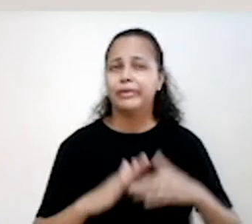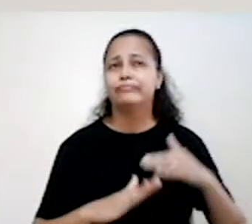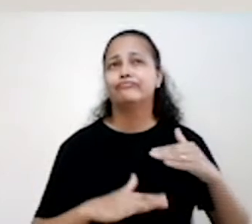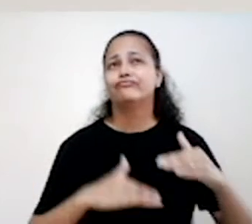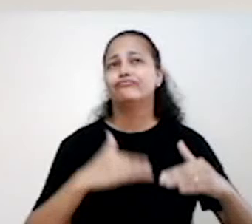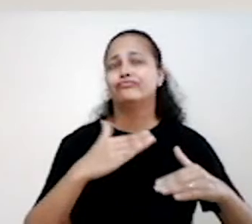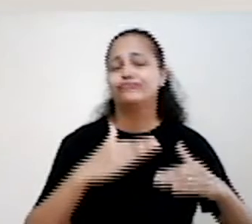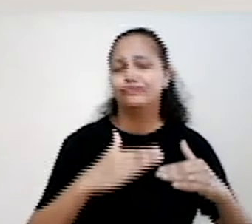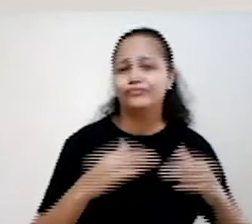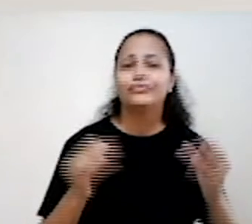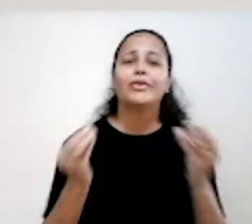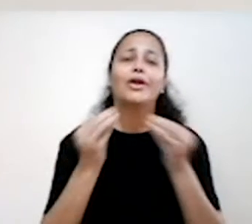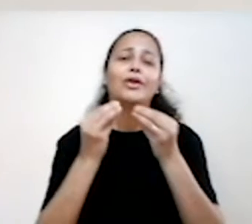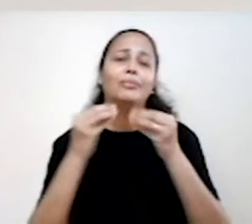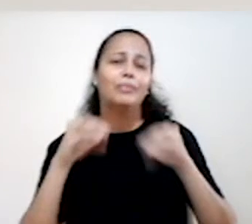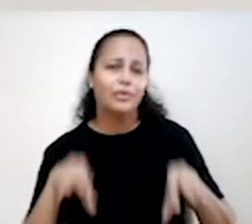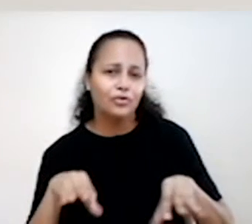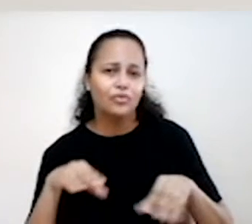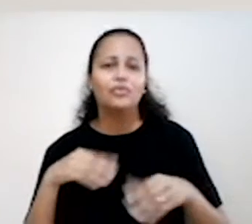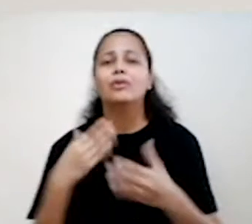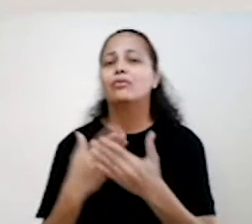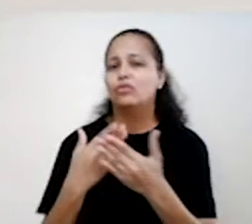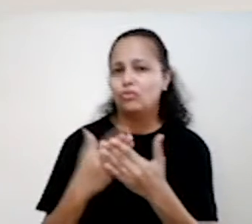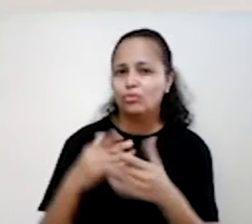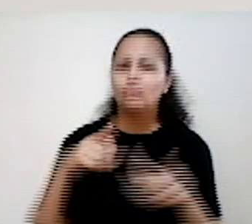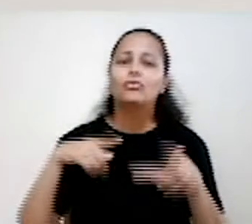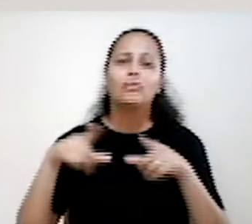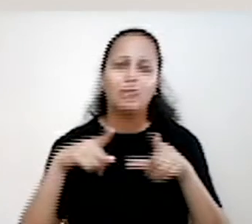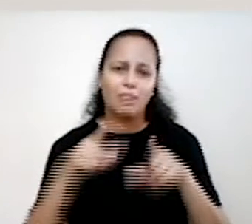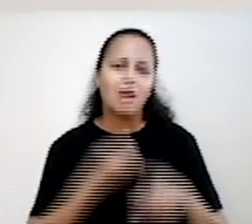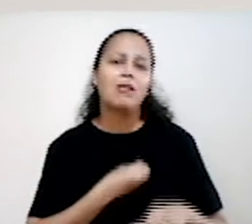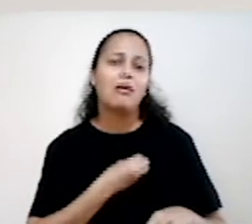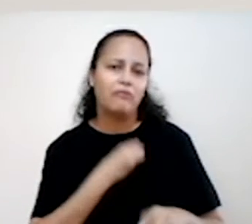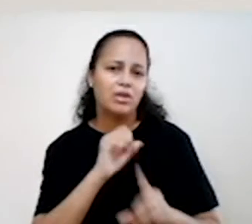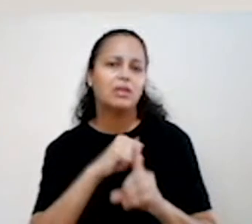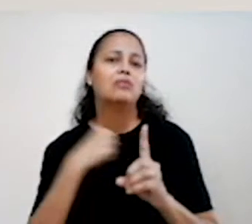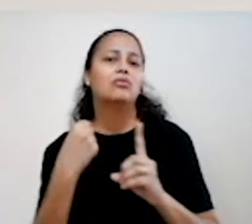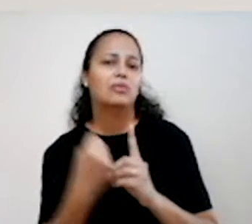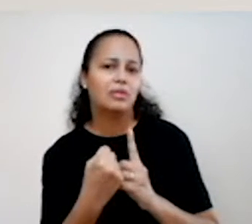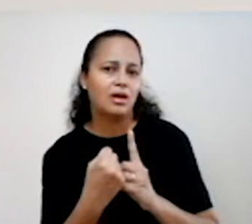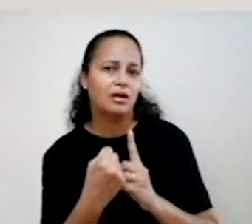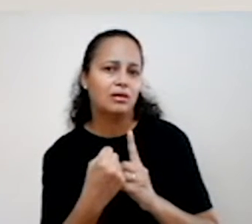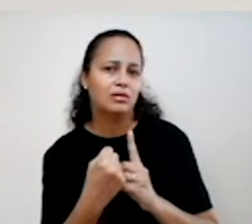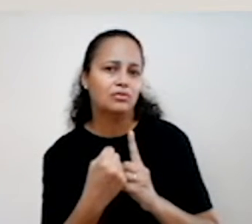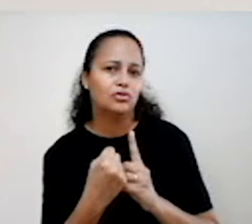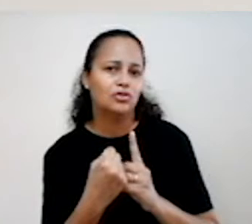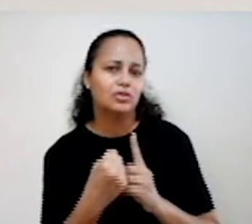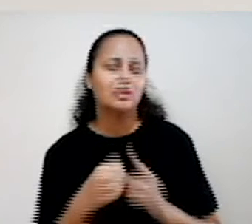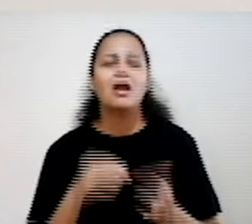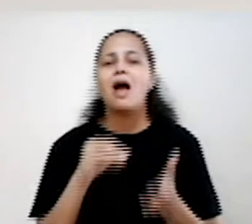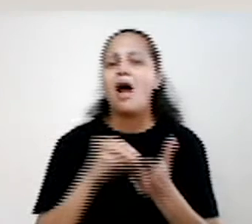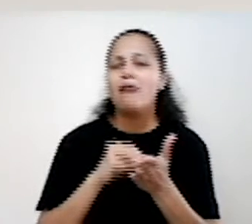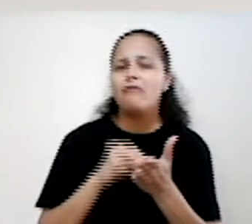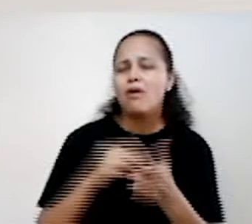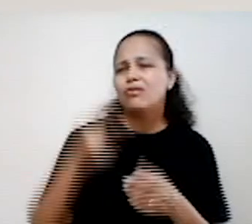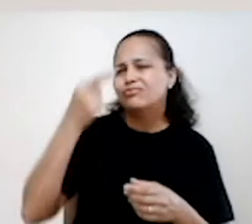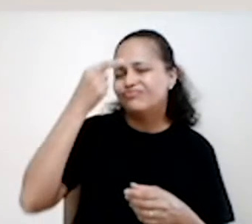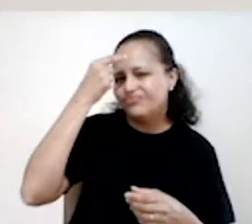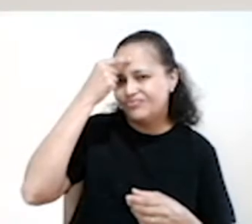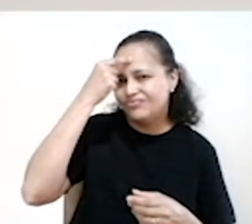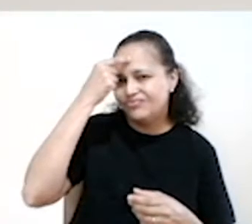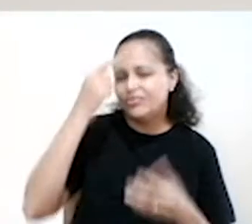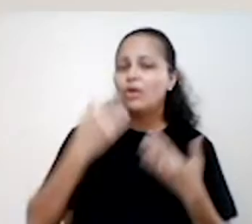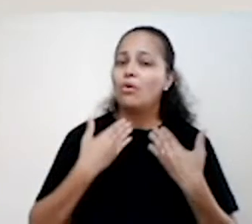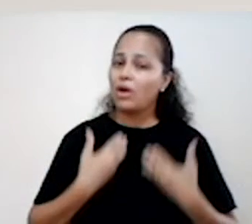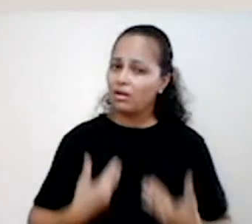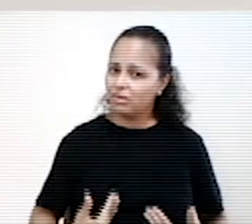neve, prejudicando os estudos, o trabalho e a vida em sociedade. A dificuldade de concentração também é apresentada na síndrome.